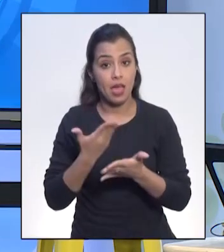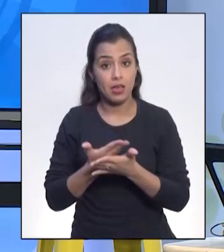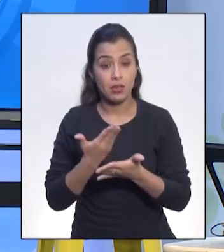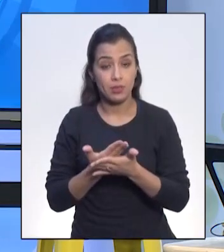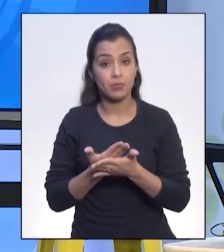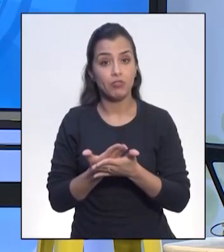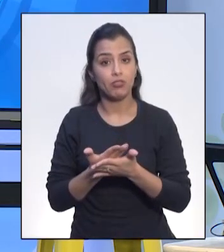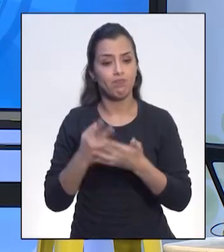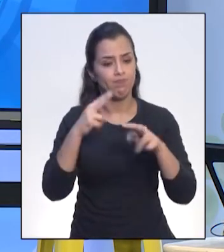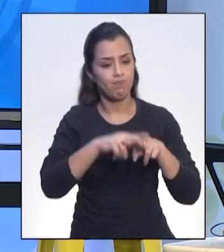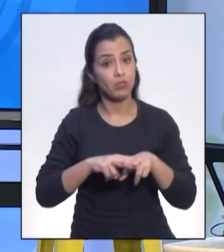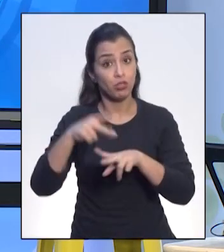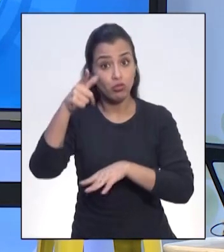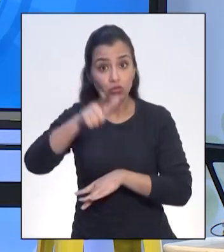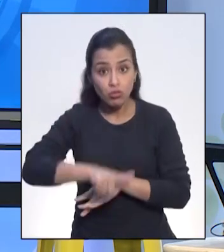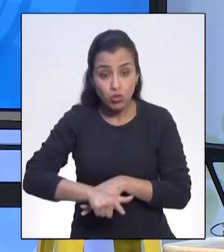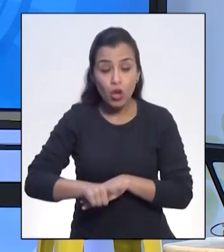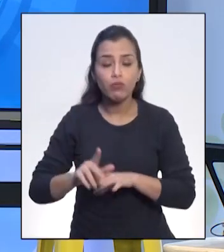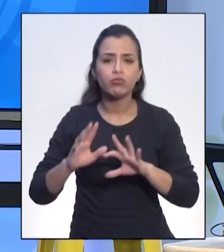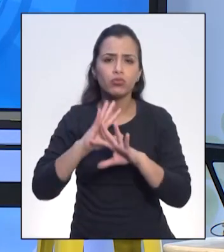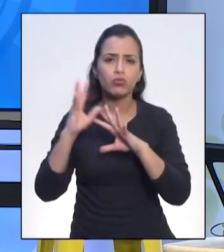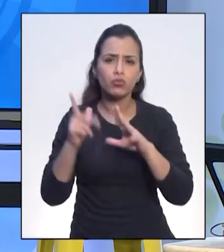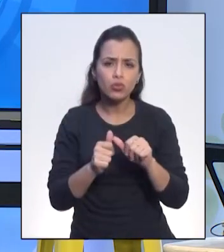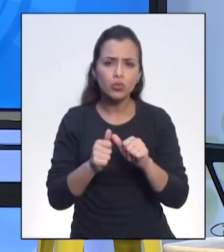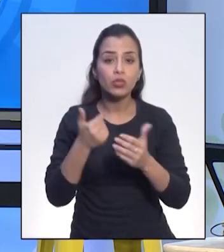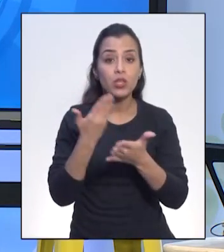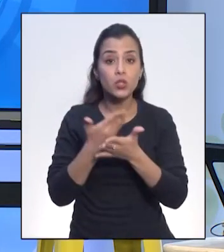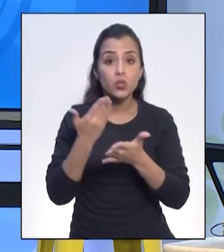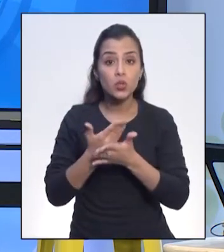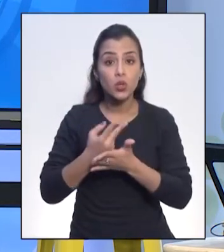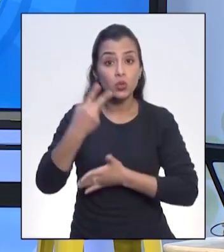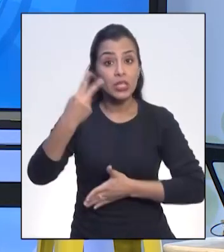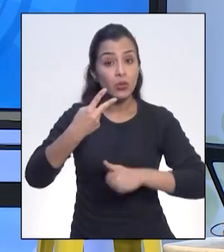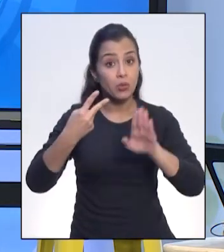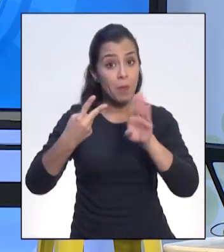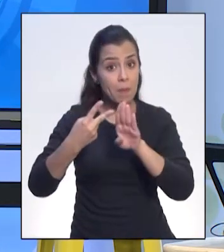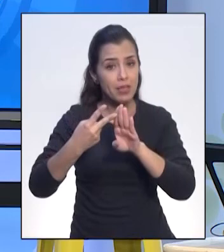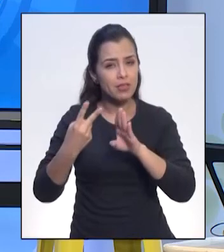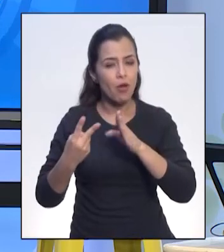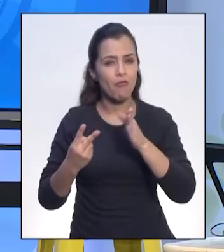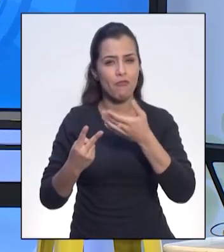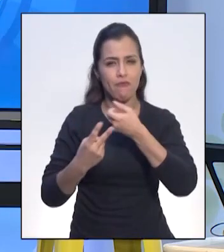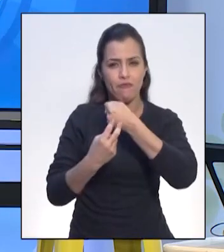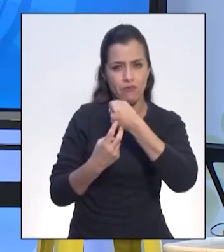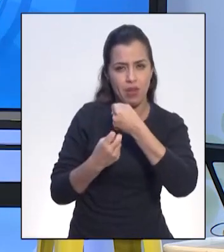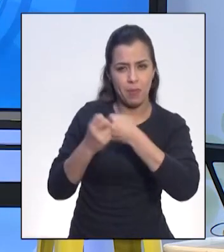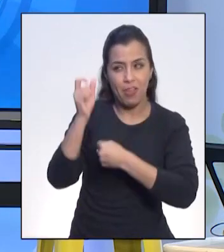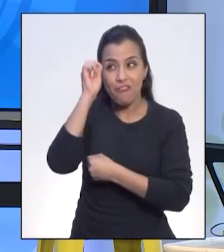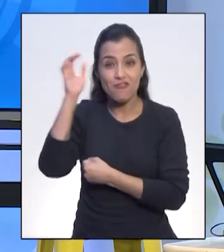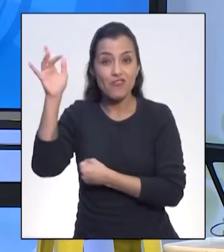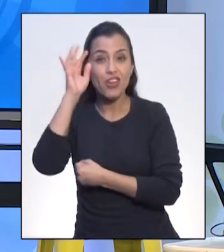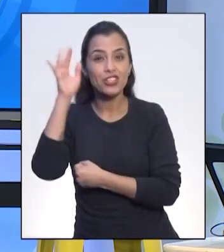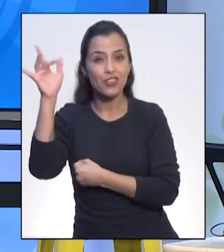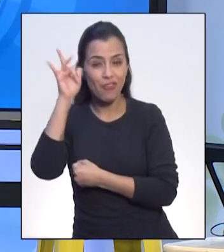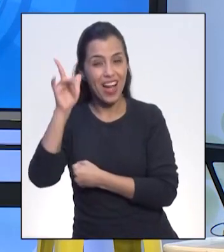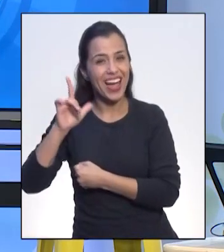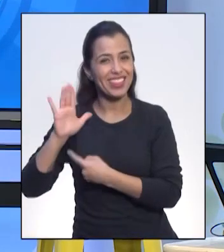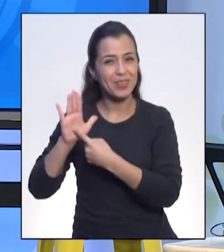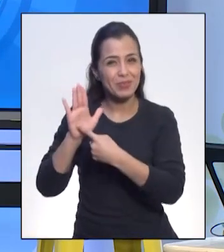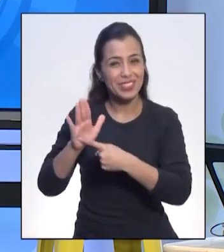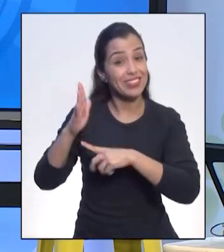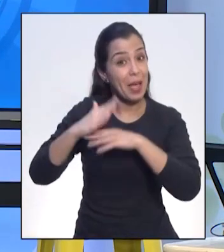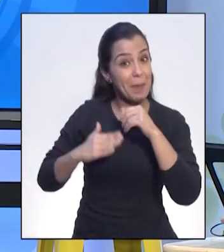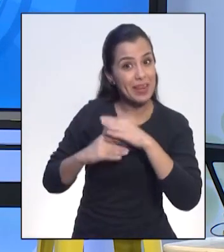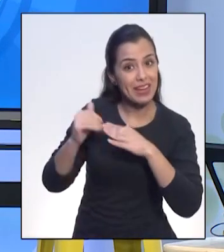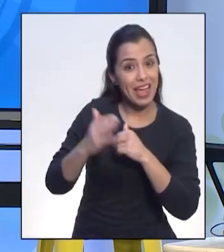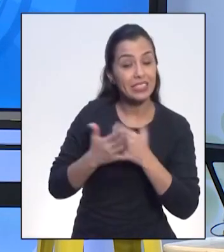trabalhou durante o nosso segundo bimestre. Por isso, todos estes verbos do filosofar que estão aparecendo aí nas nossas habilidades. A ideia hoje é a